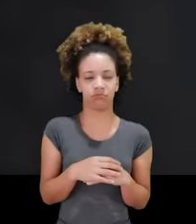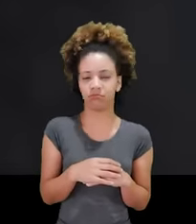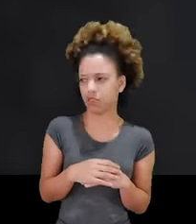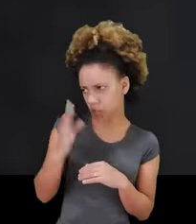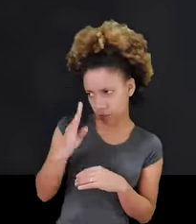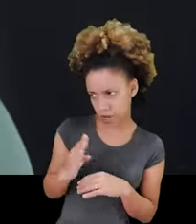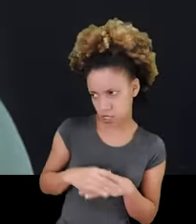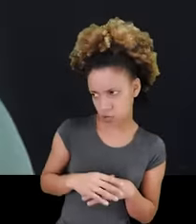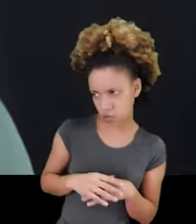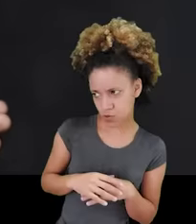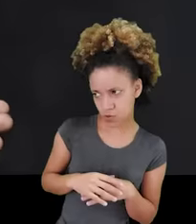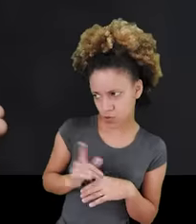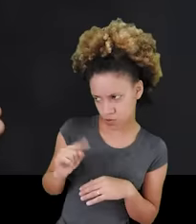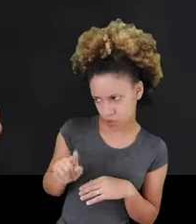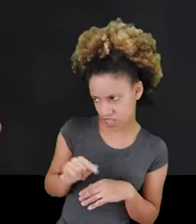no Brasil não há pessoas brutas.